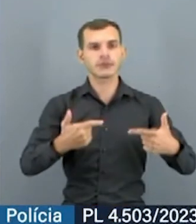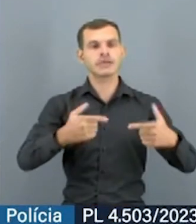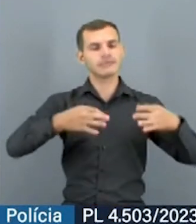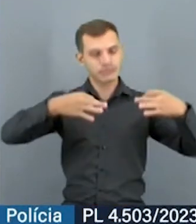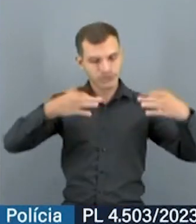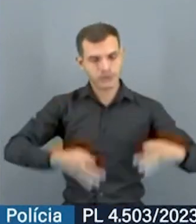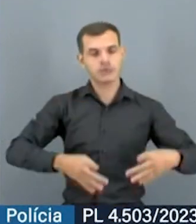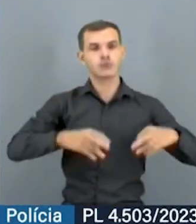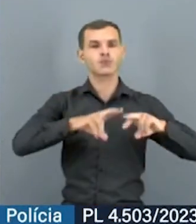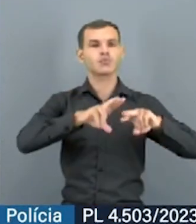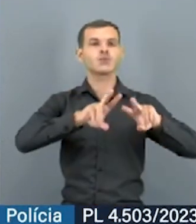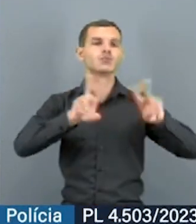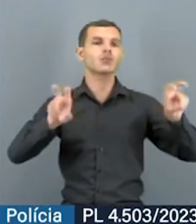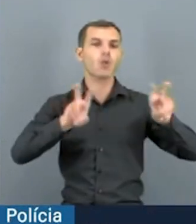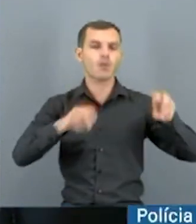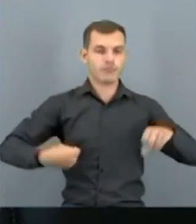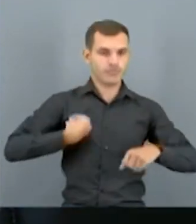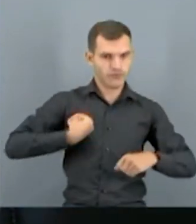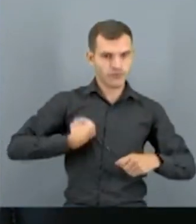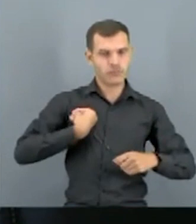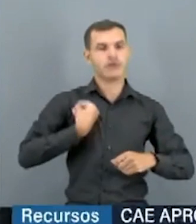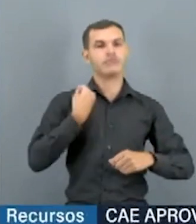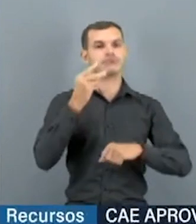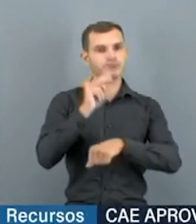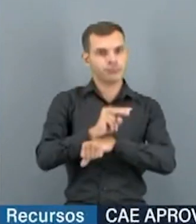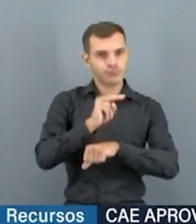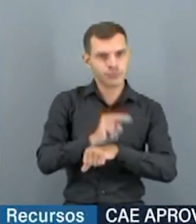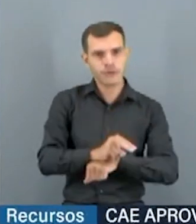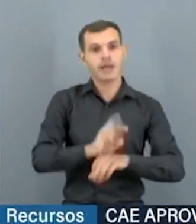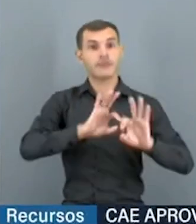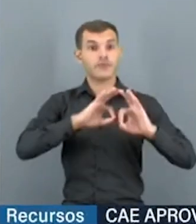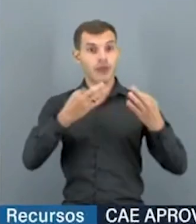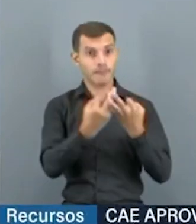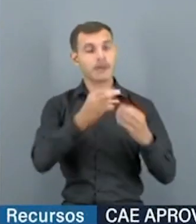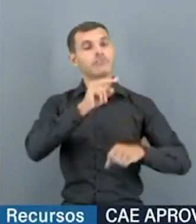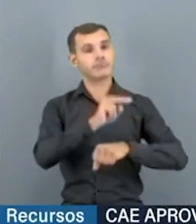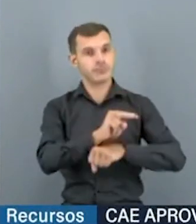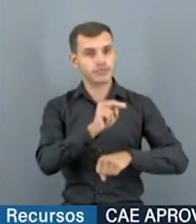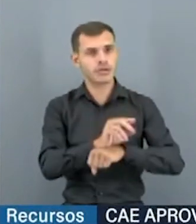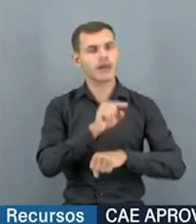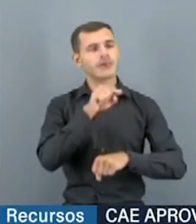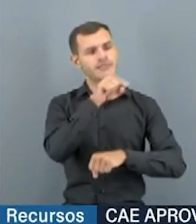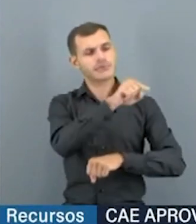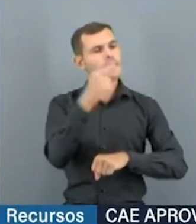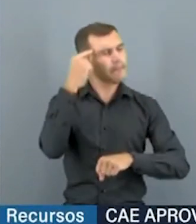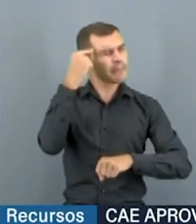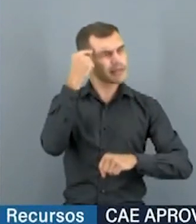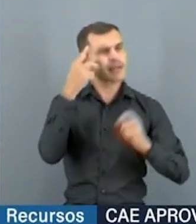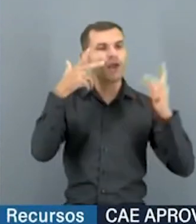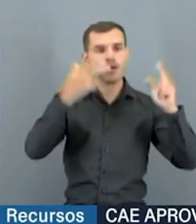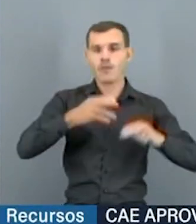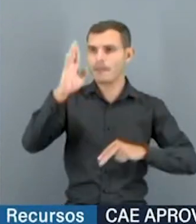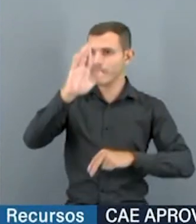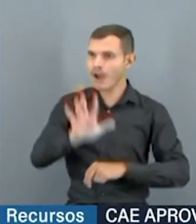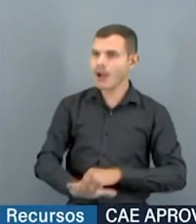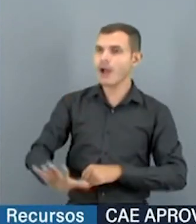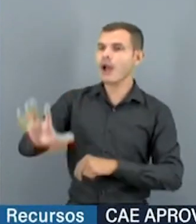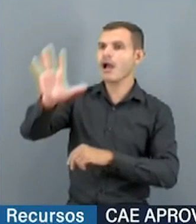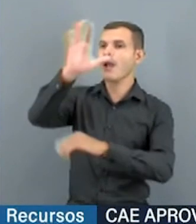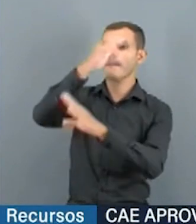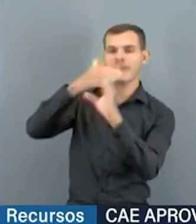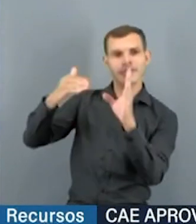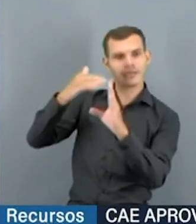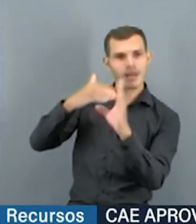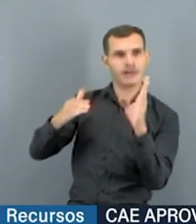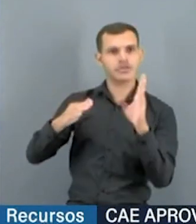exatamente a proteção da vida, da família. O senhor pensava como metade da população brasileira que foram para as urnas e